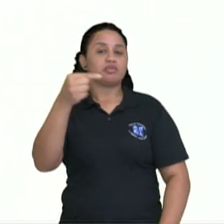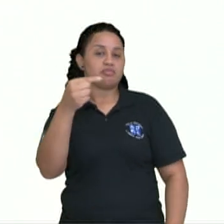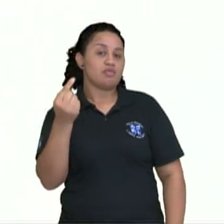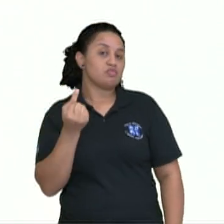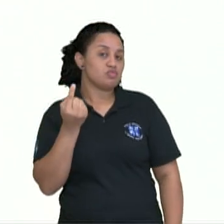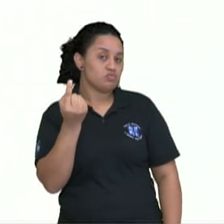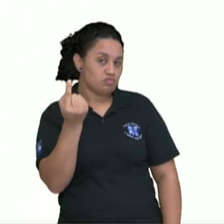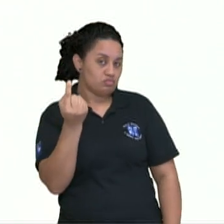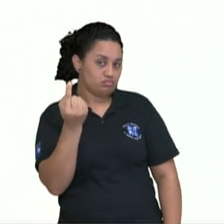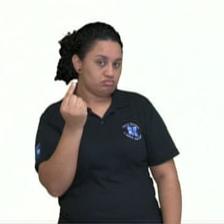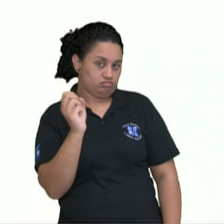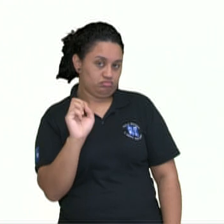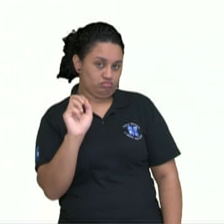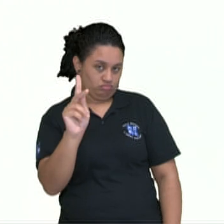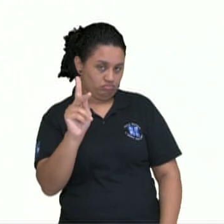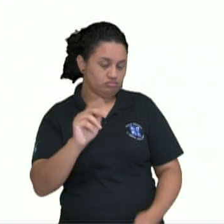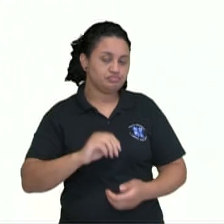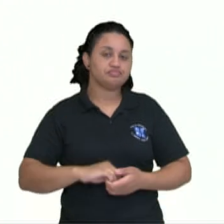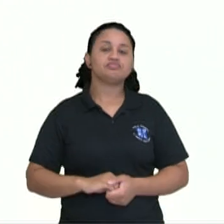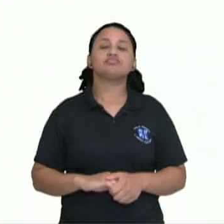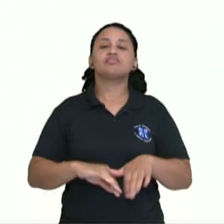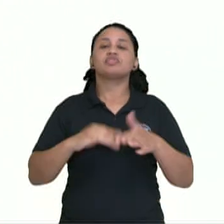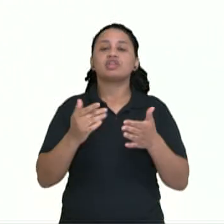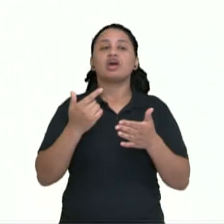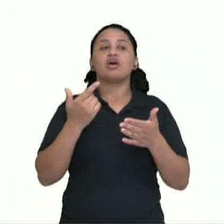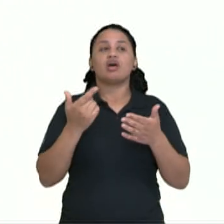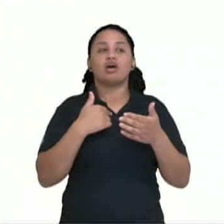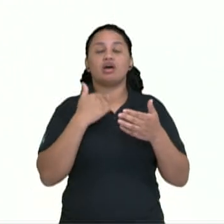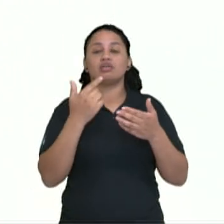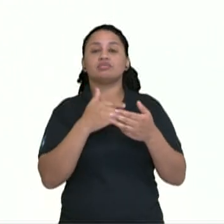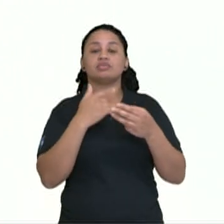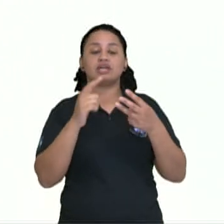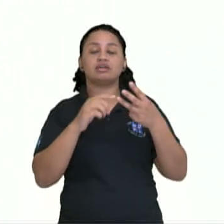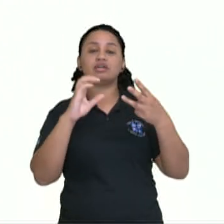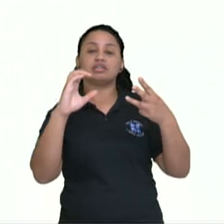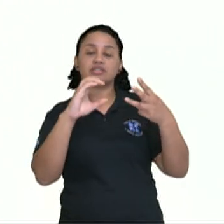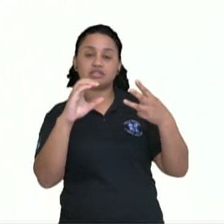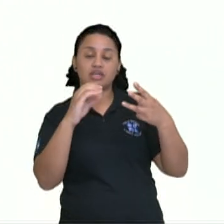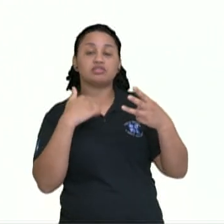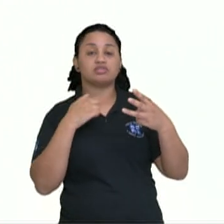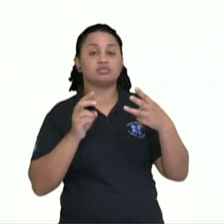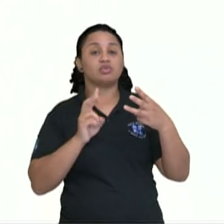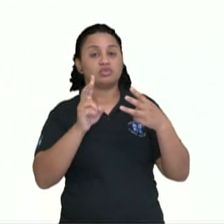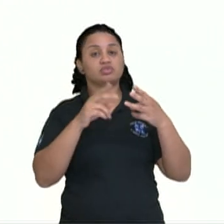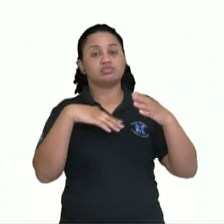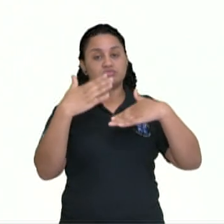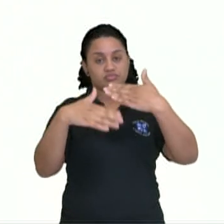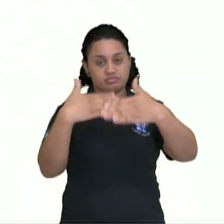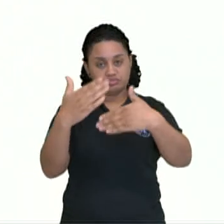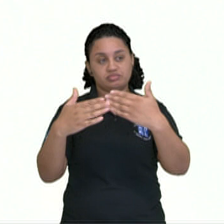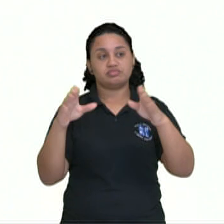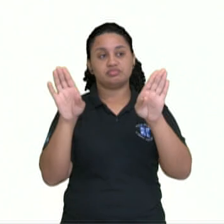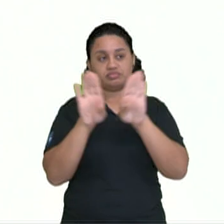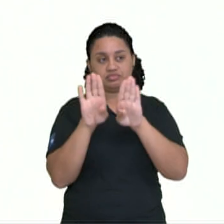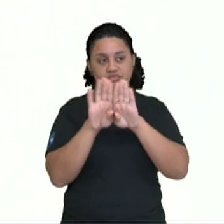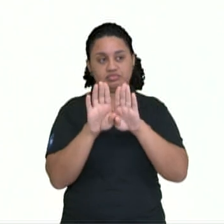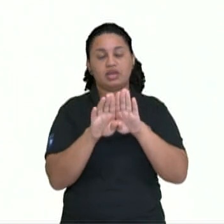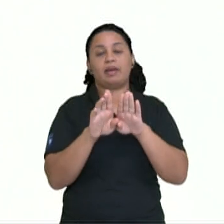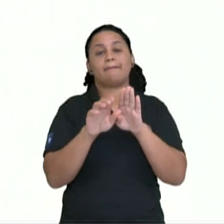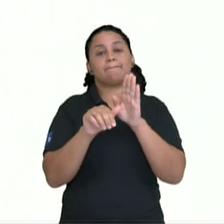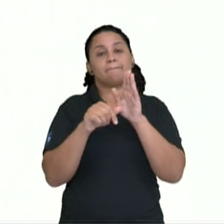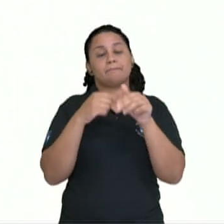1. Ok? Então, para a letra C, nós vamos continuar com o mesmo procedimento. Primeiro